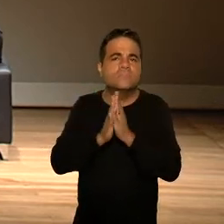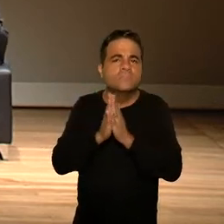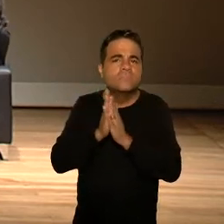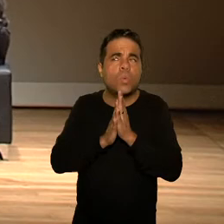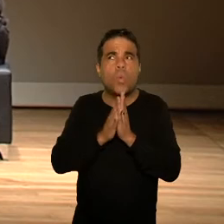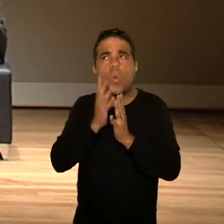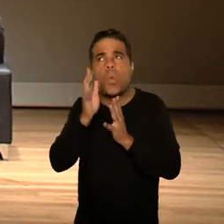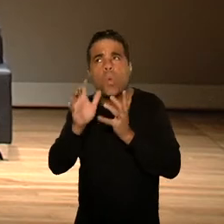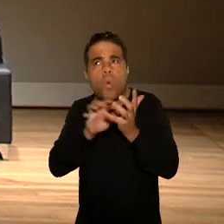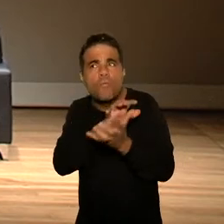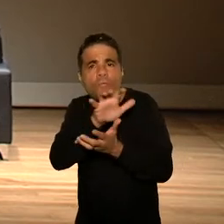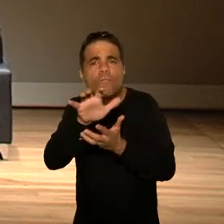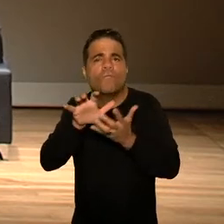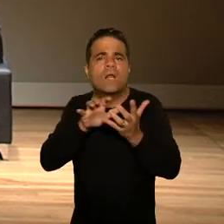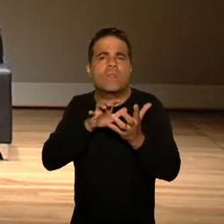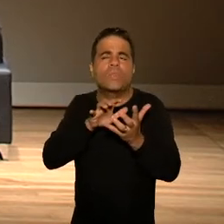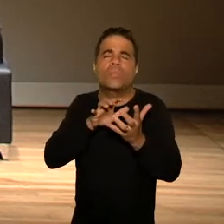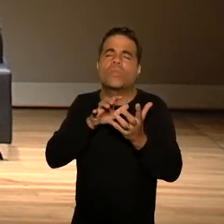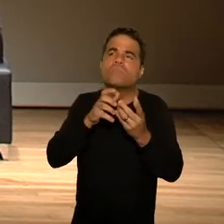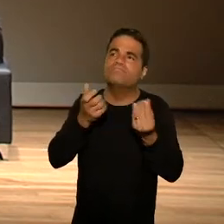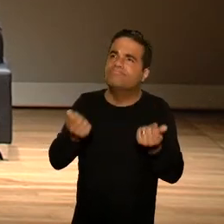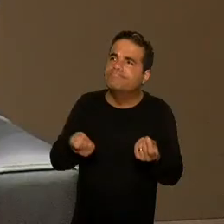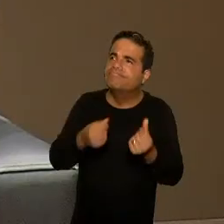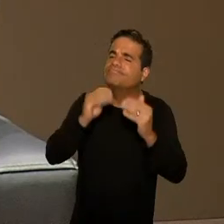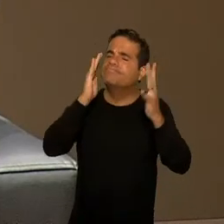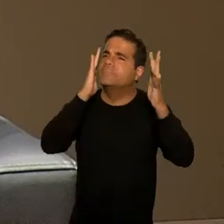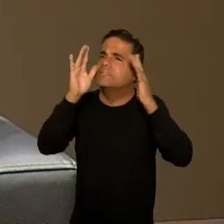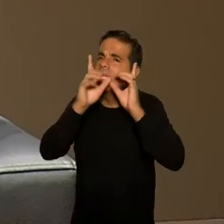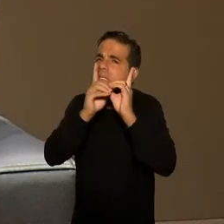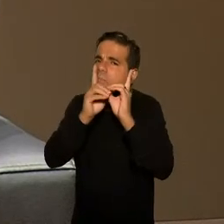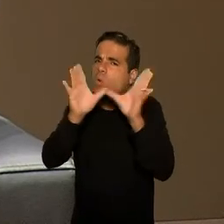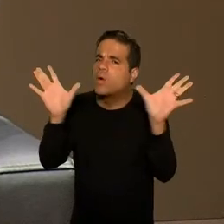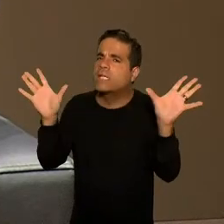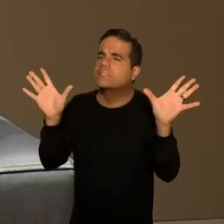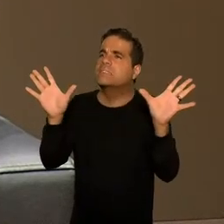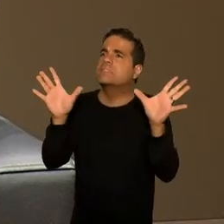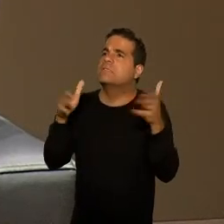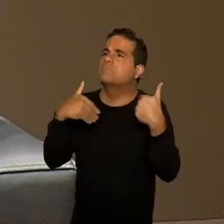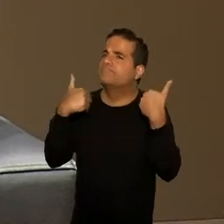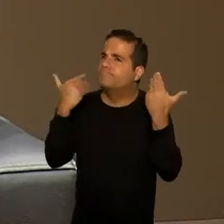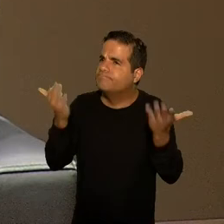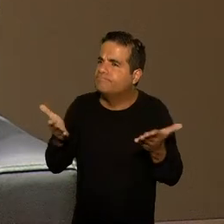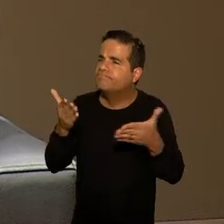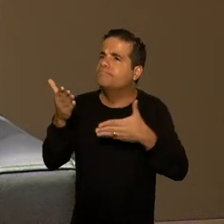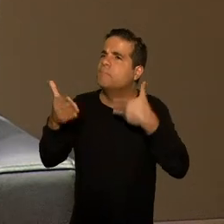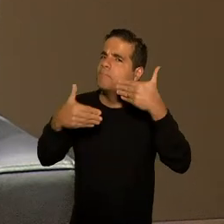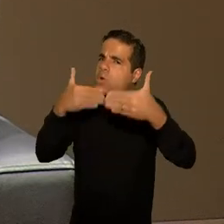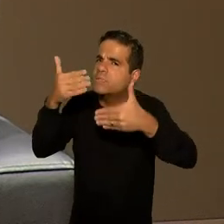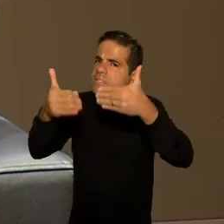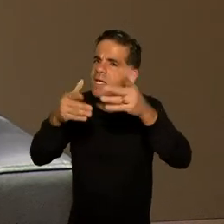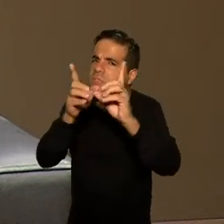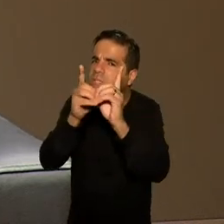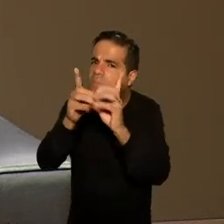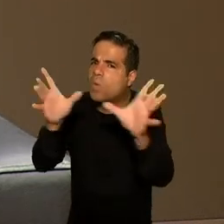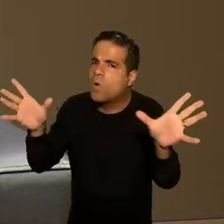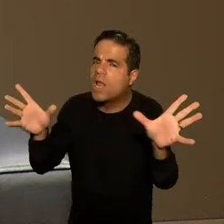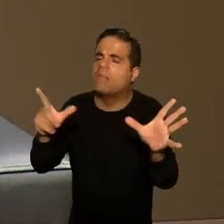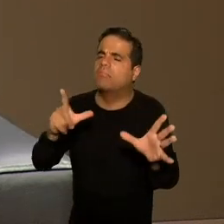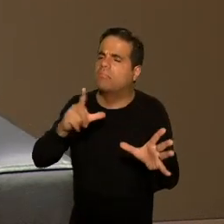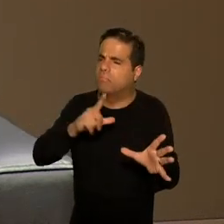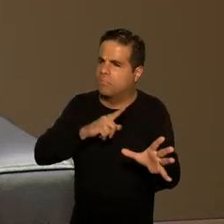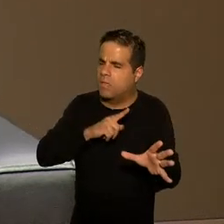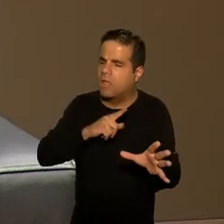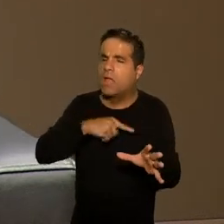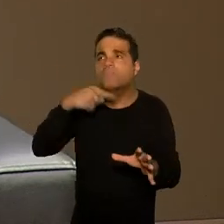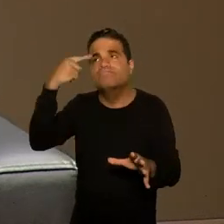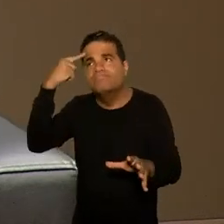o conflito acho que pensar em democracia né em processos Democráticos existem